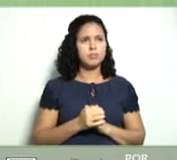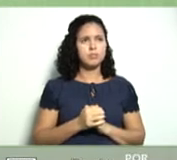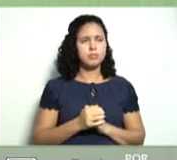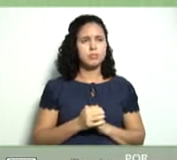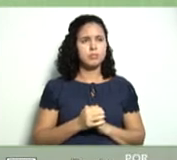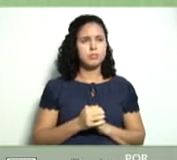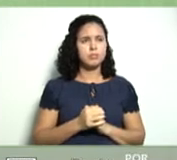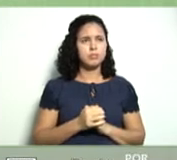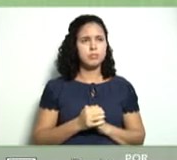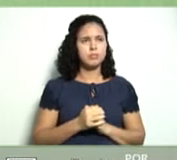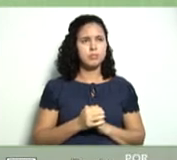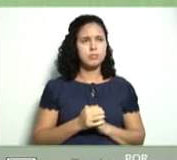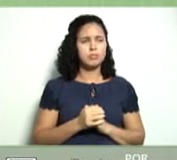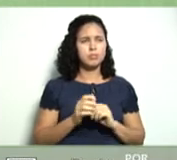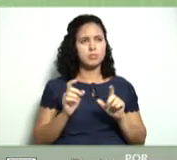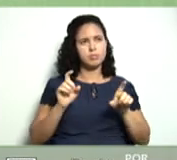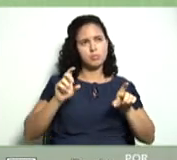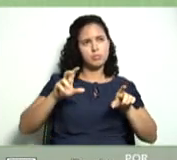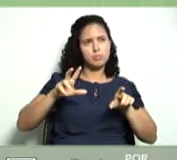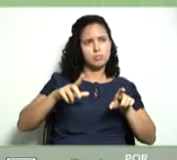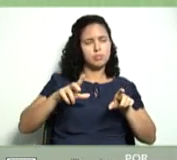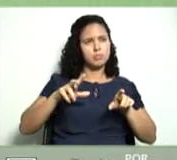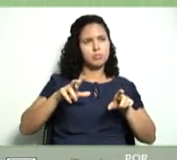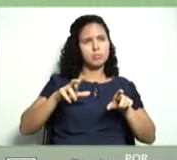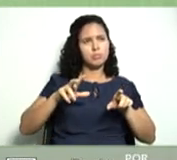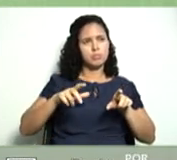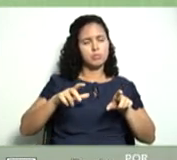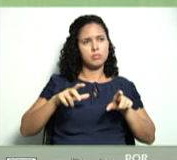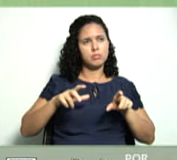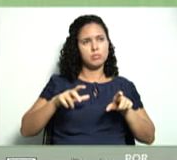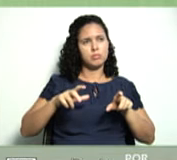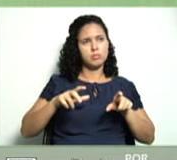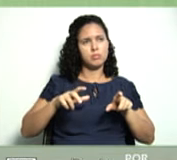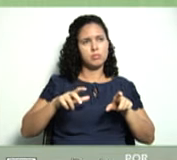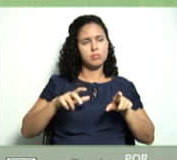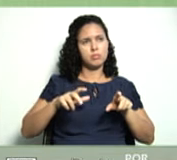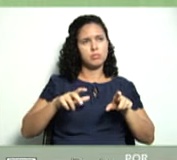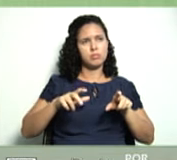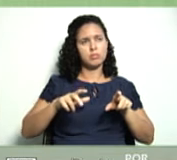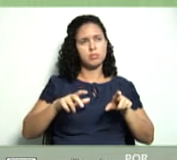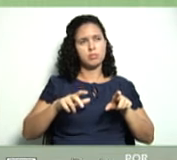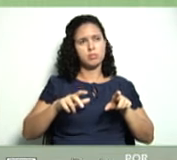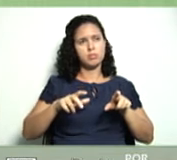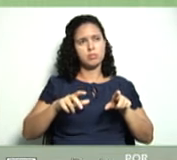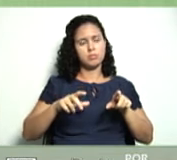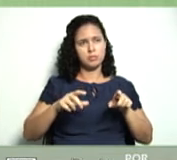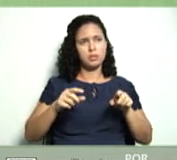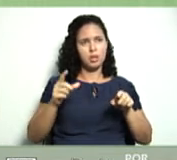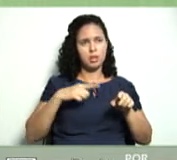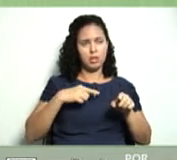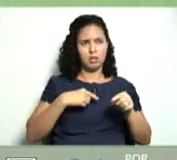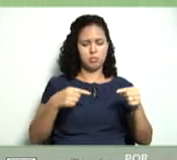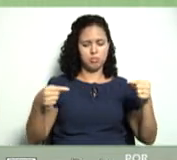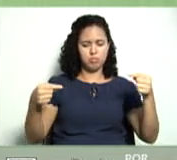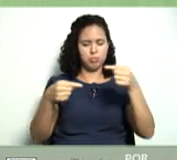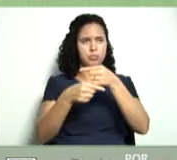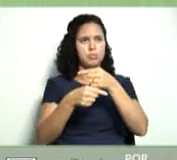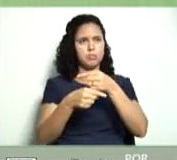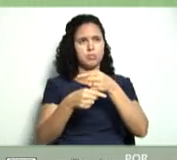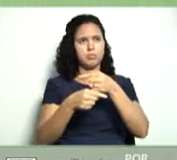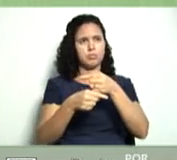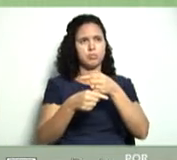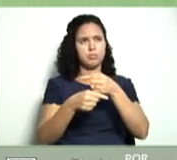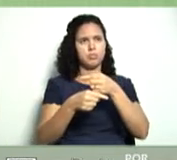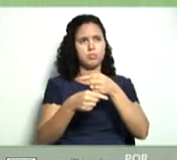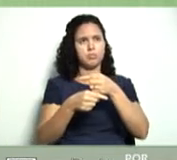look ou fixa você vai pressionar a tecla tab on onde que tem 22 setas um para a direita ou para a esquerda olha o que vai